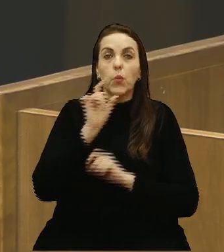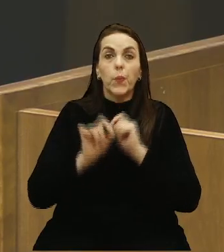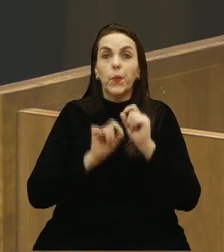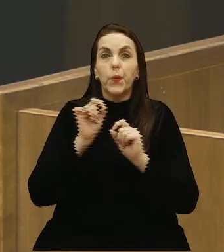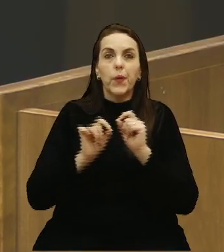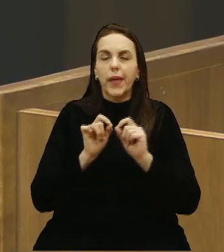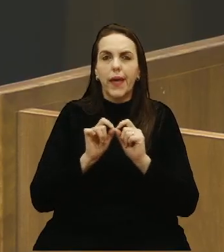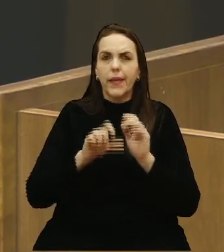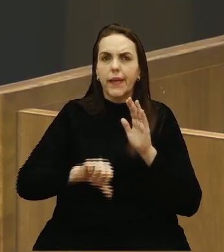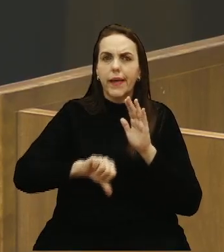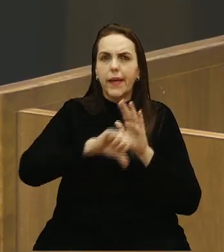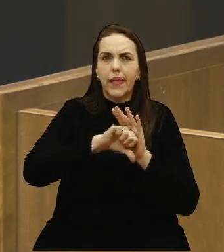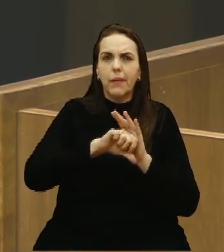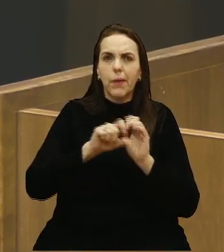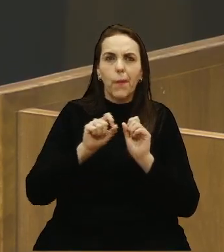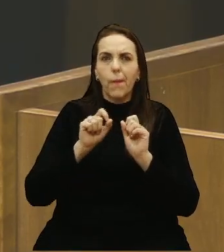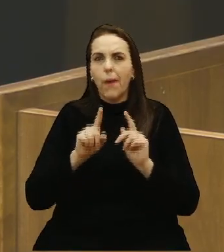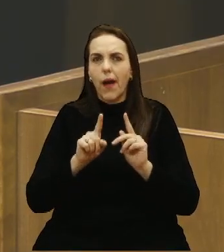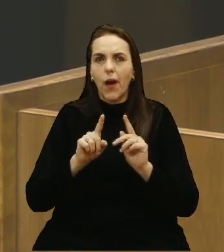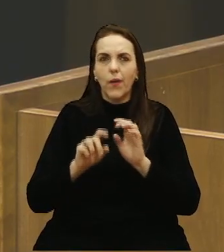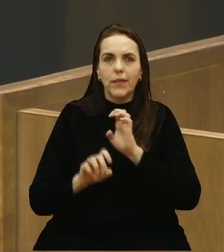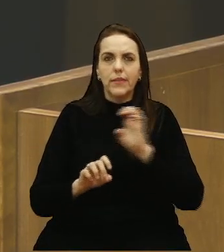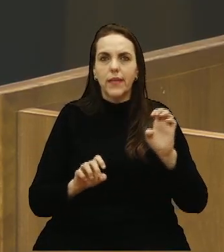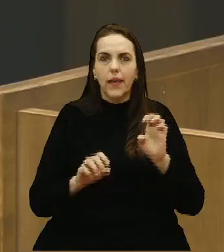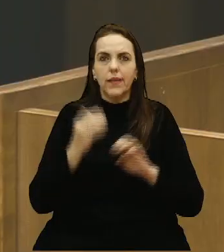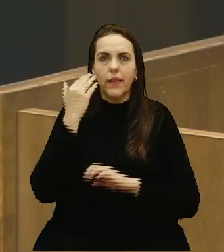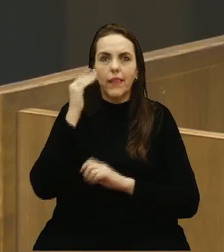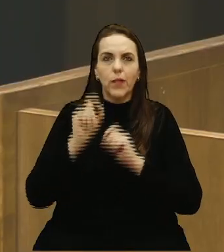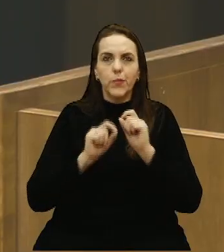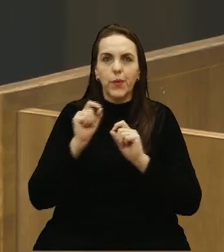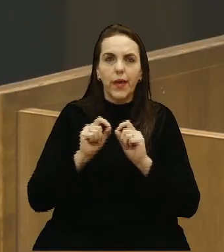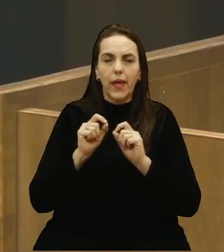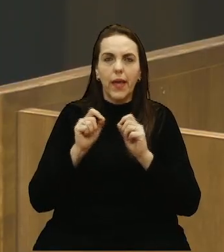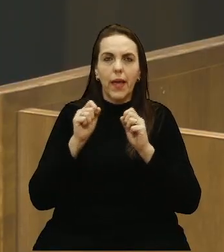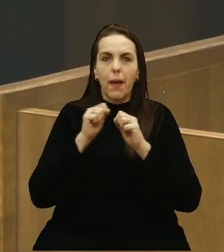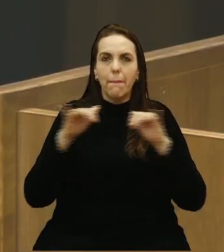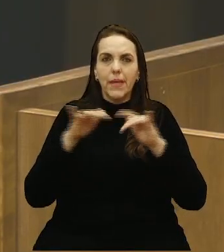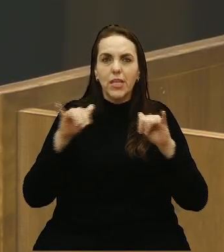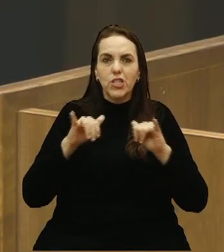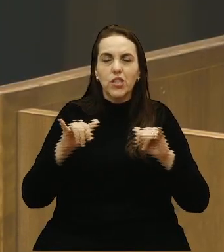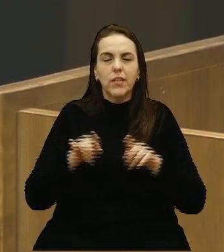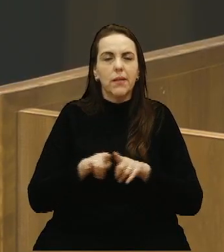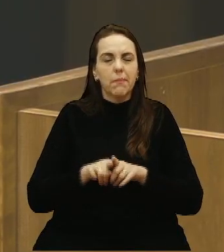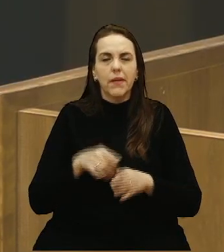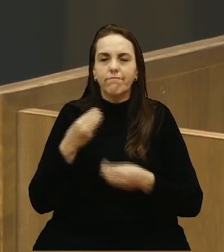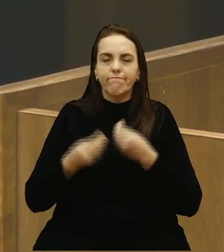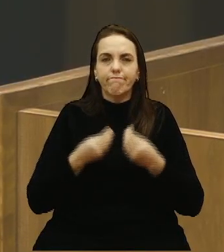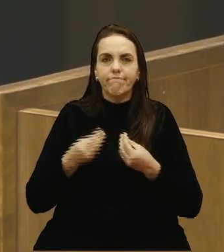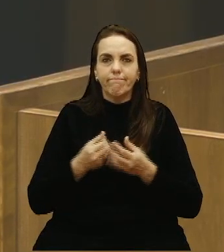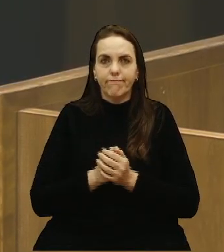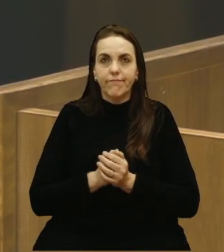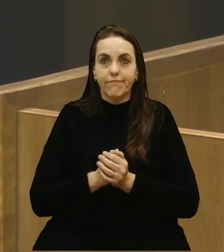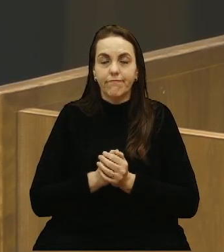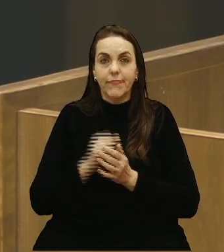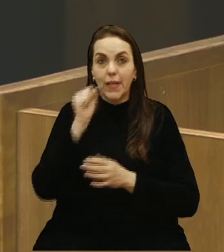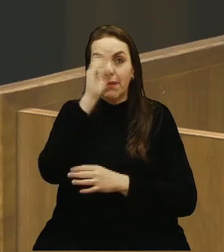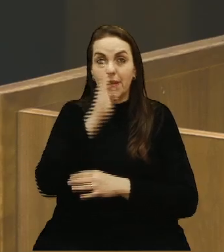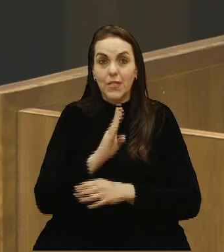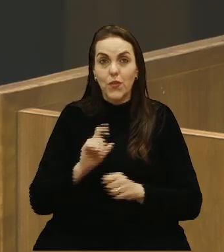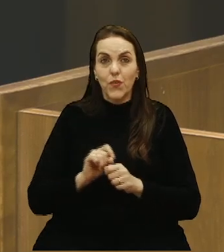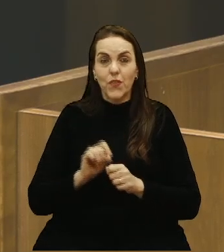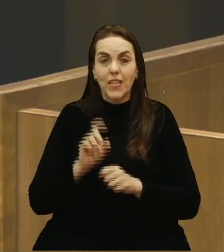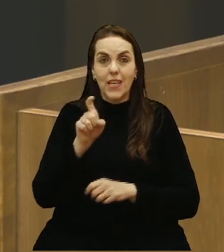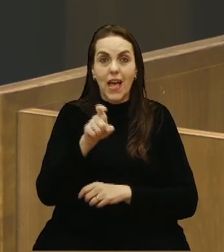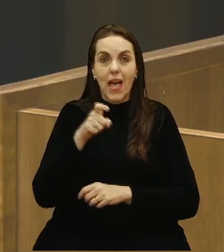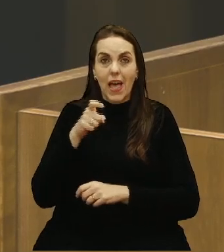Que crime seria? Como a esquerda iria entender isso? Como a mídia iria entender? Pois é, o Brasil fez isso. Ex-primeira-dama do Peru